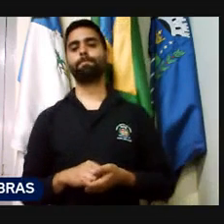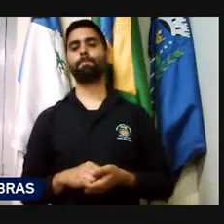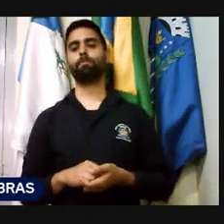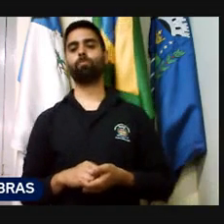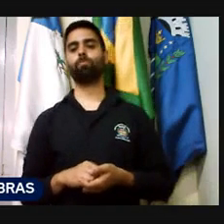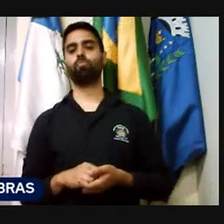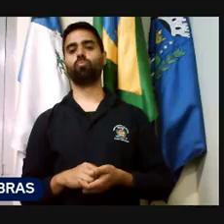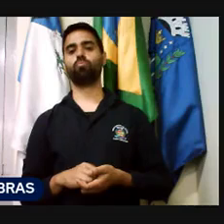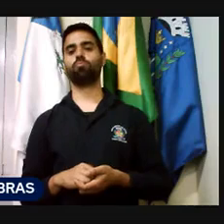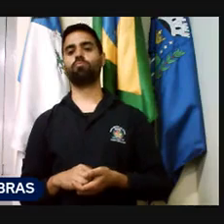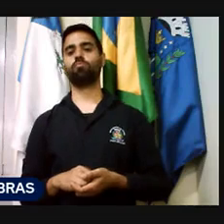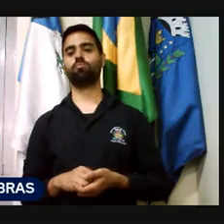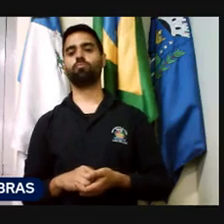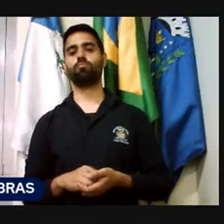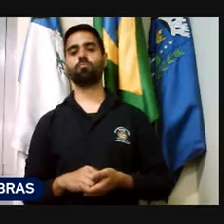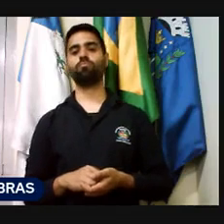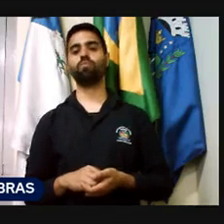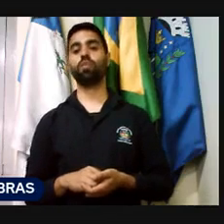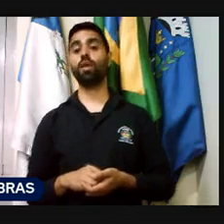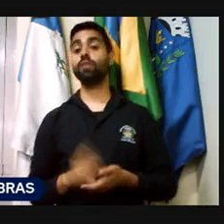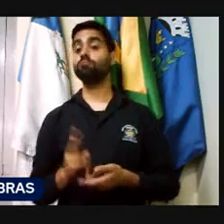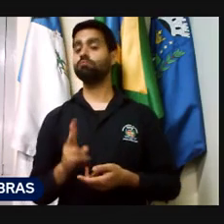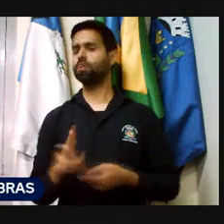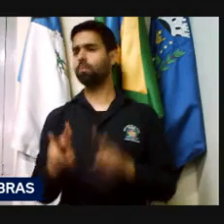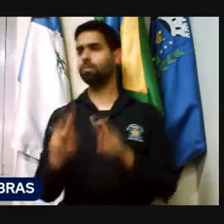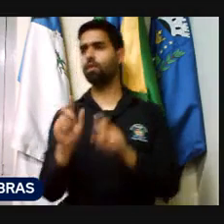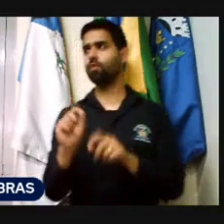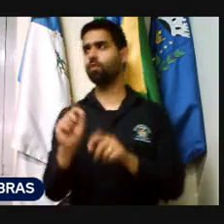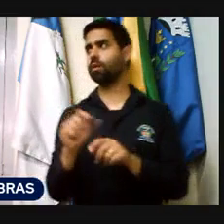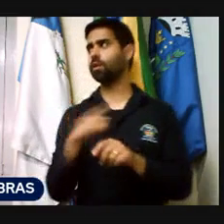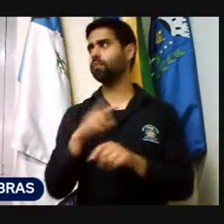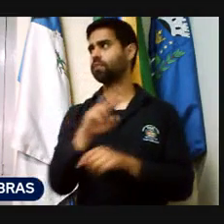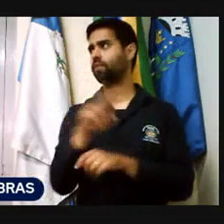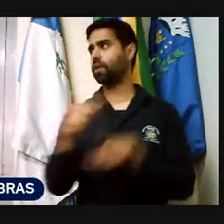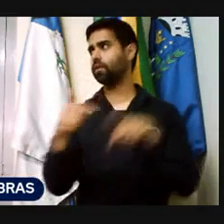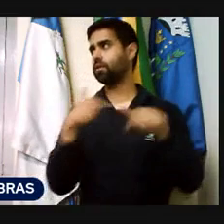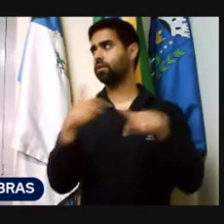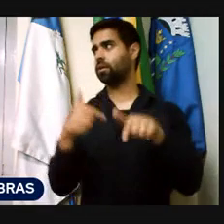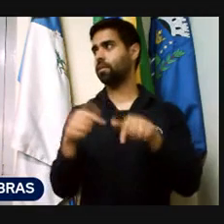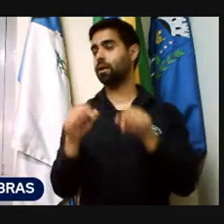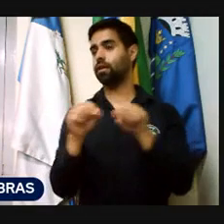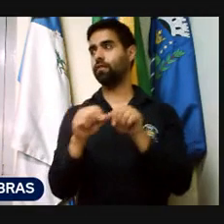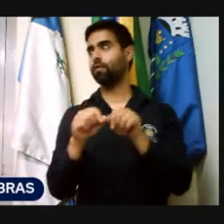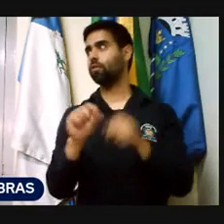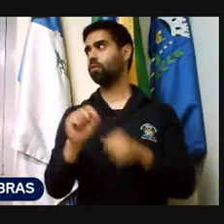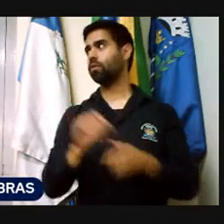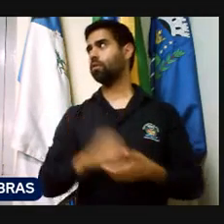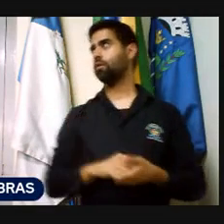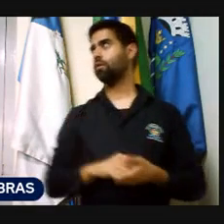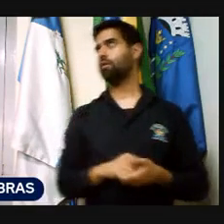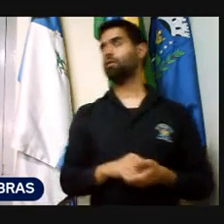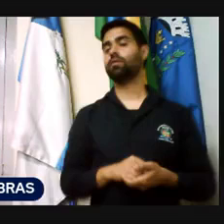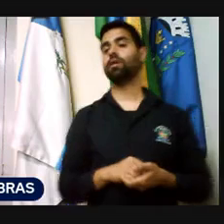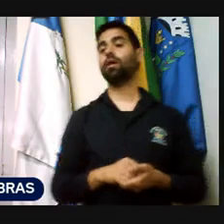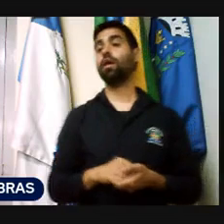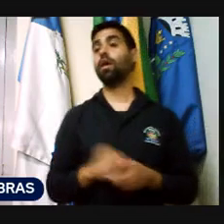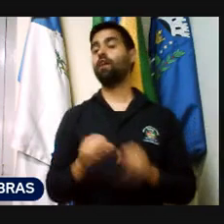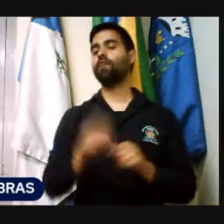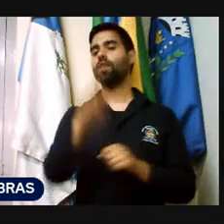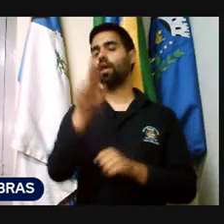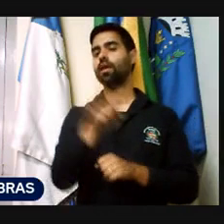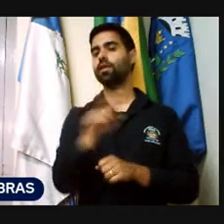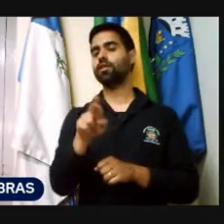Henrique, onde a gente sempre vê inúmeros trabalhos, né, que são feitos através da religião